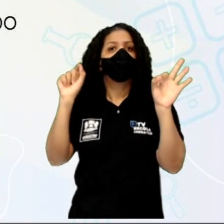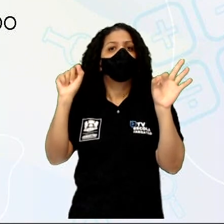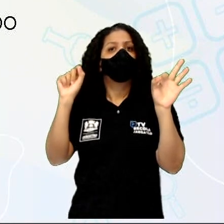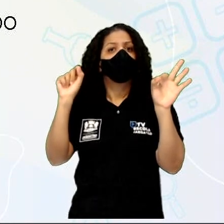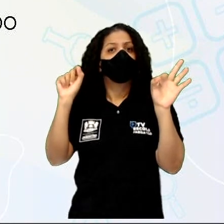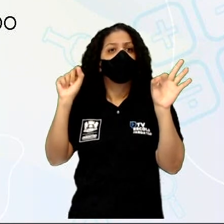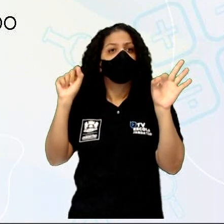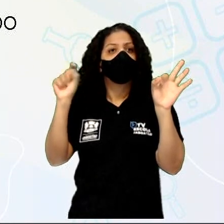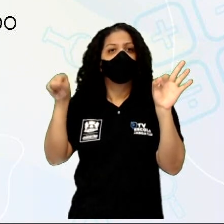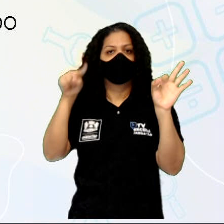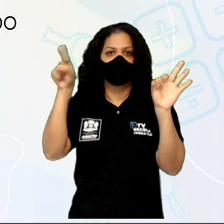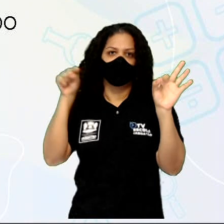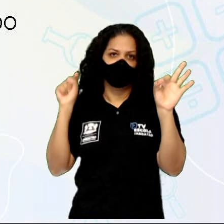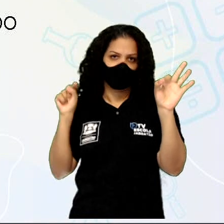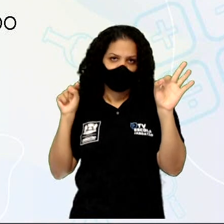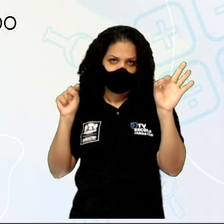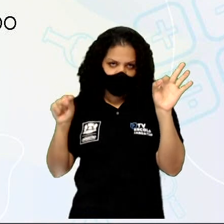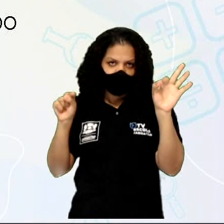a